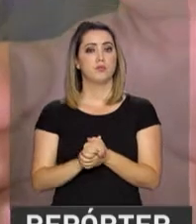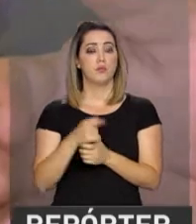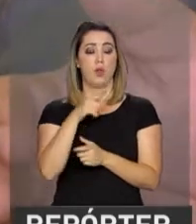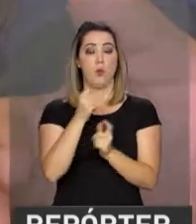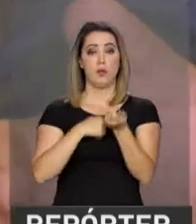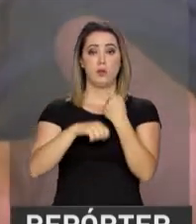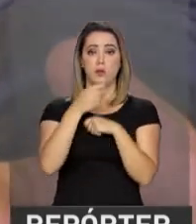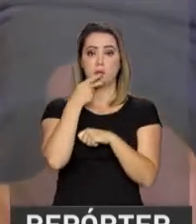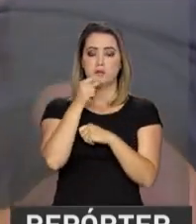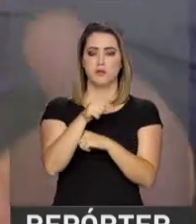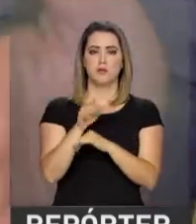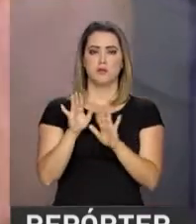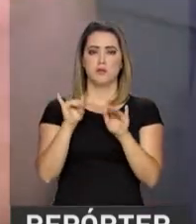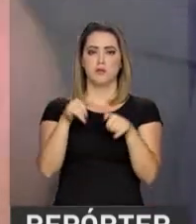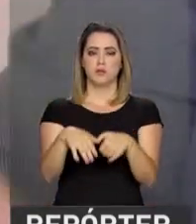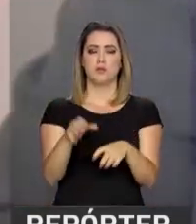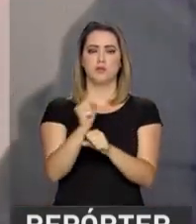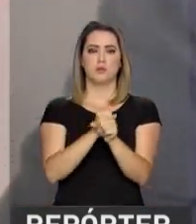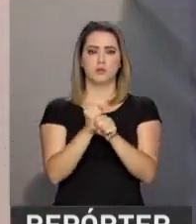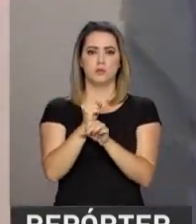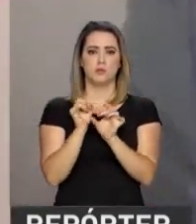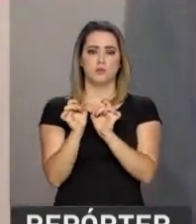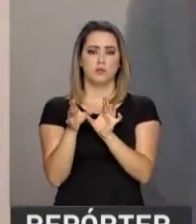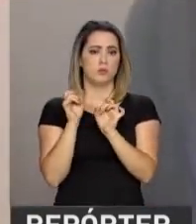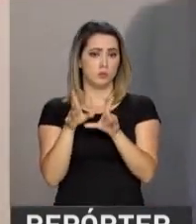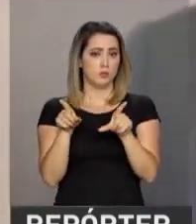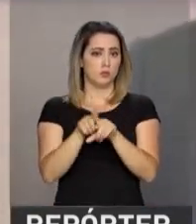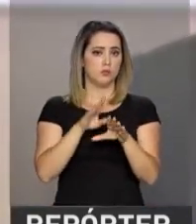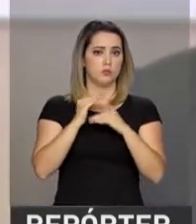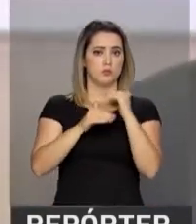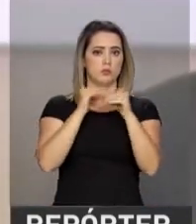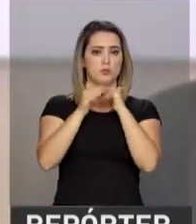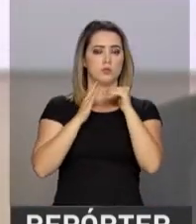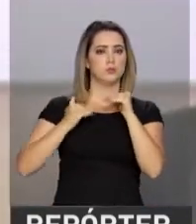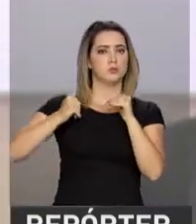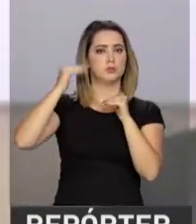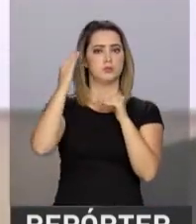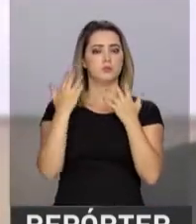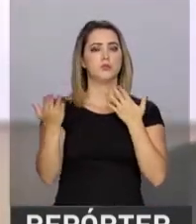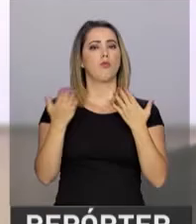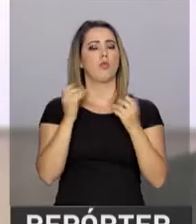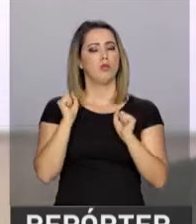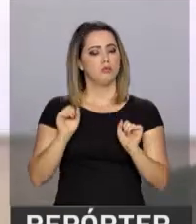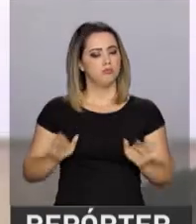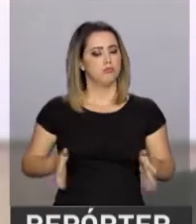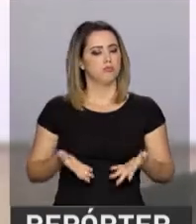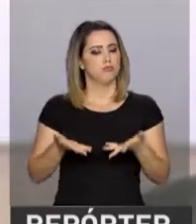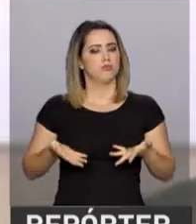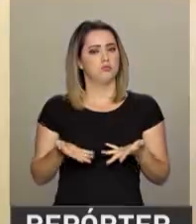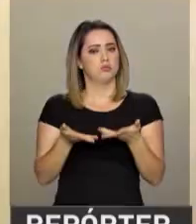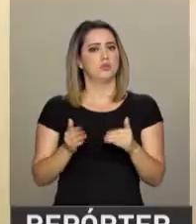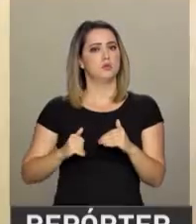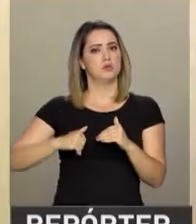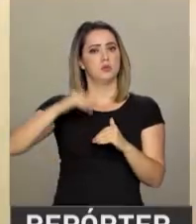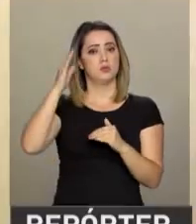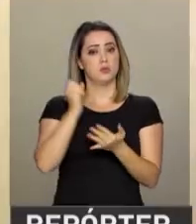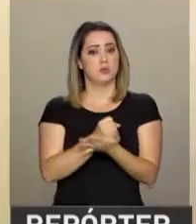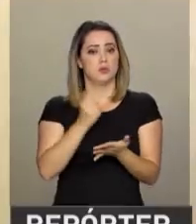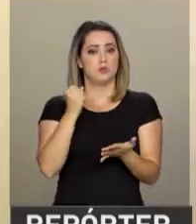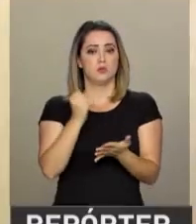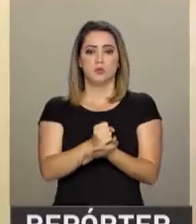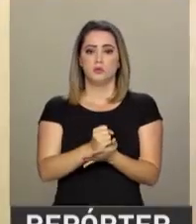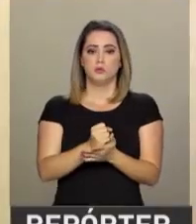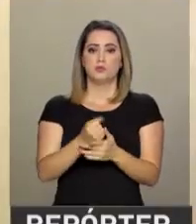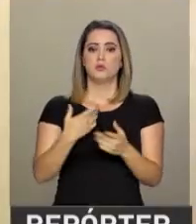economista aposta que até o fim do ano, as vendas no comércio devem crescer ainda mais, impulsionadas pelo aumento das contratações